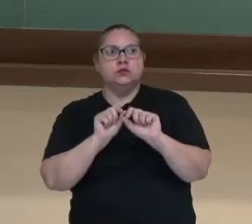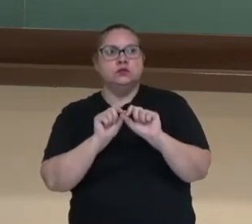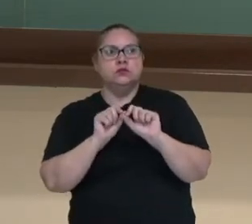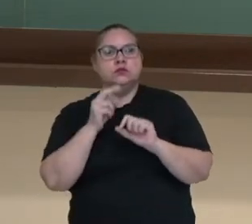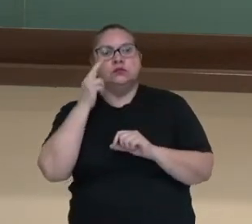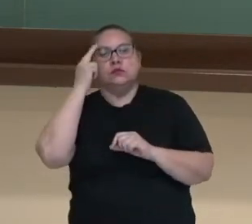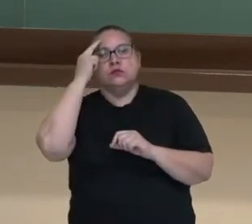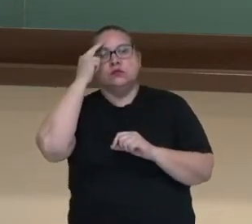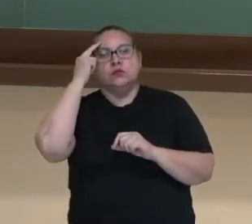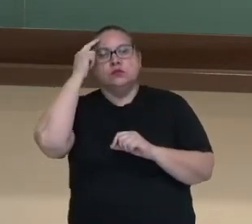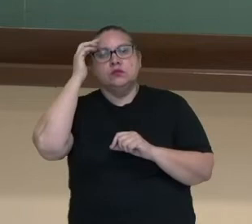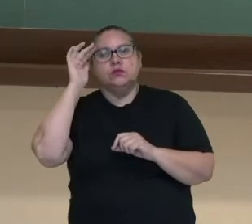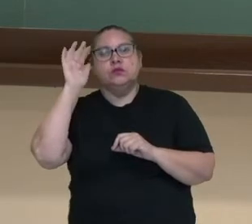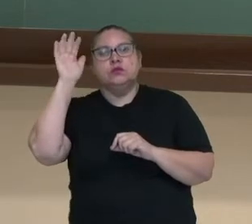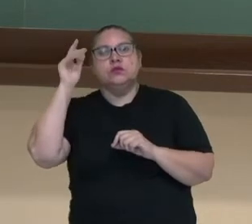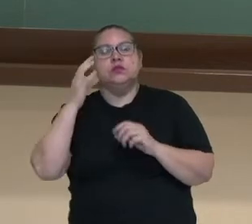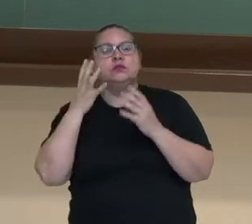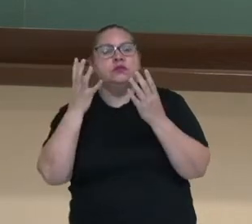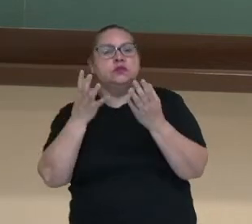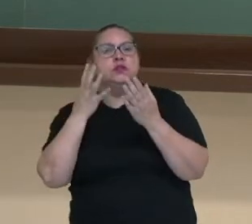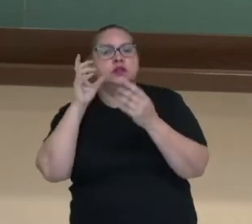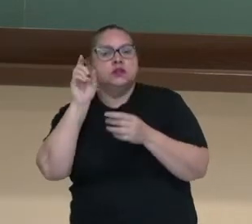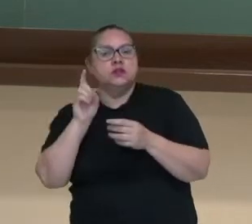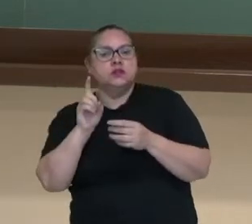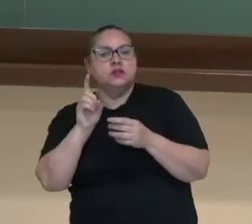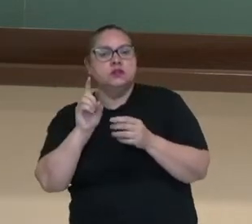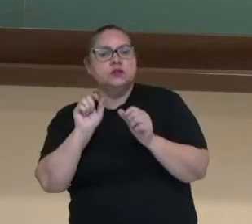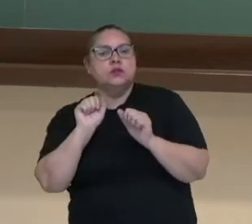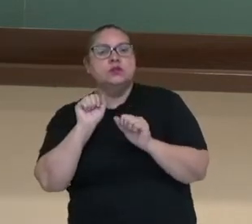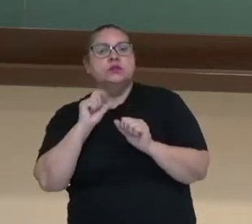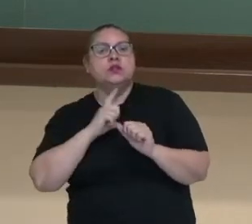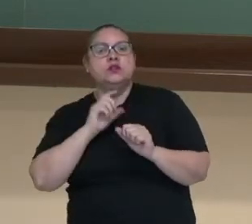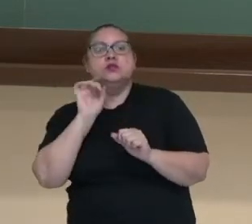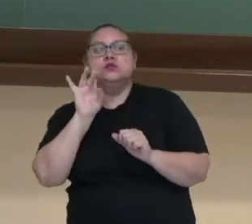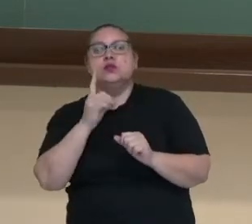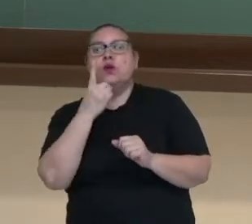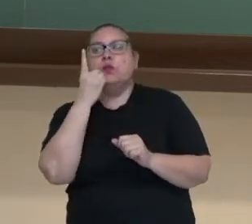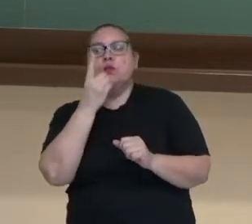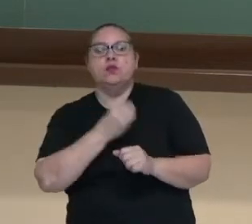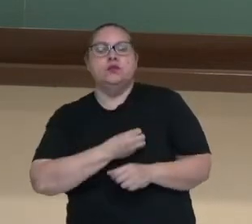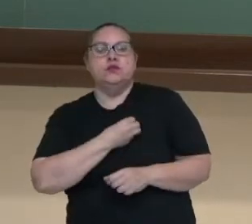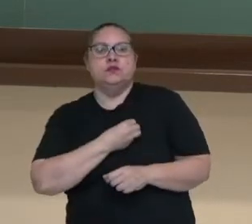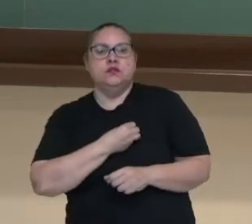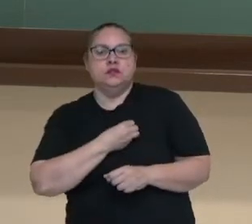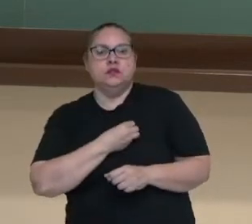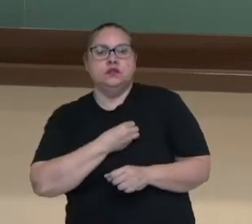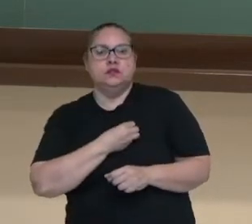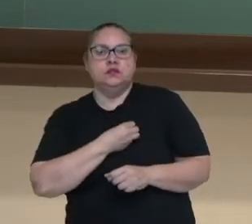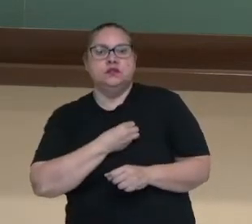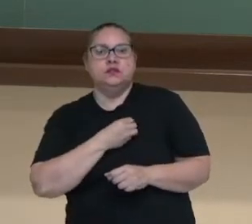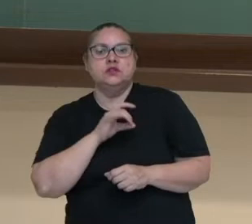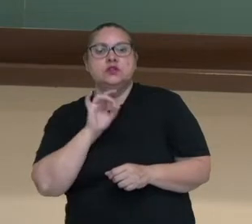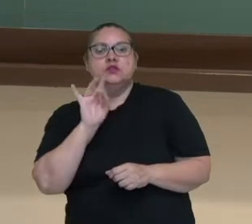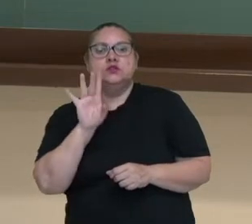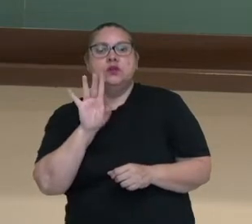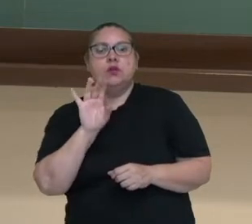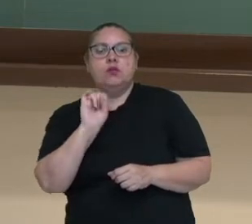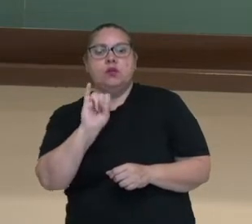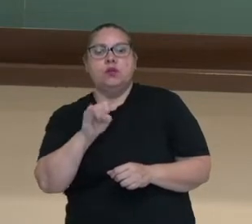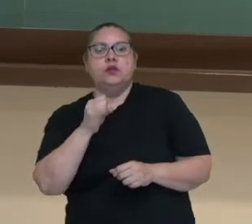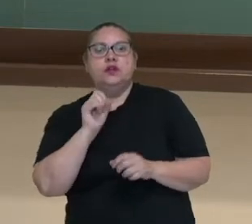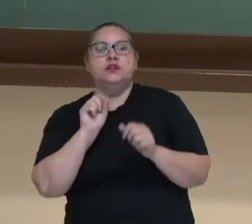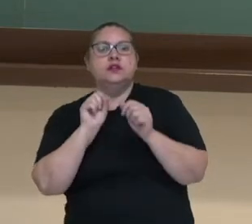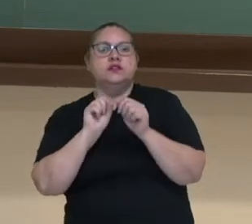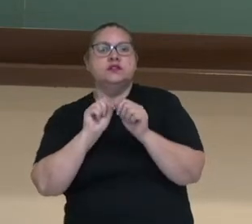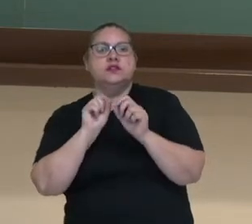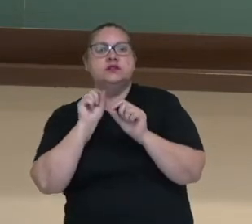Sonhe com aquilo que você quer ser, porque você possui apenas uma vida e nela só se tem uma chance de fazer